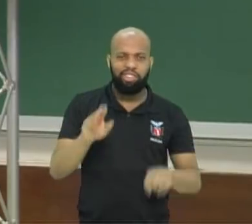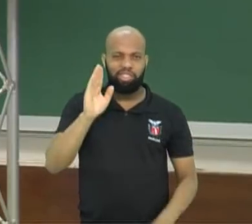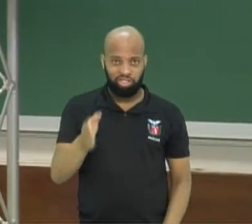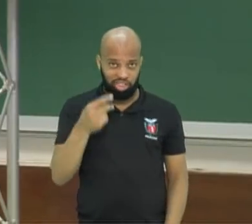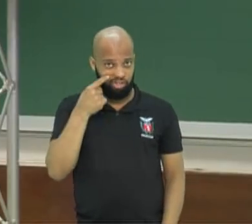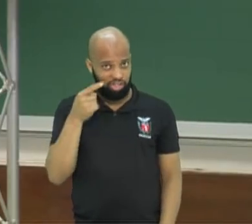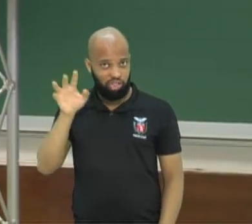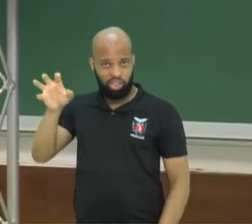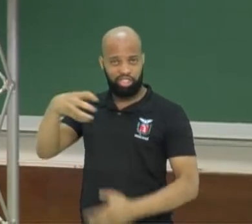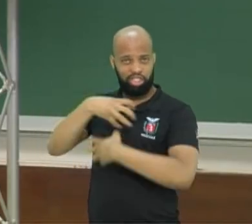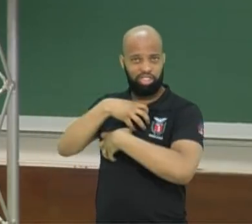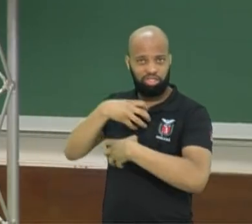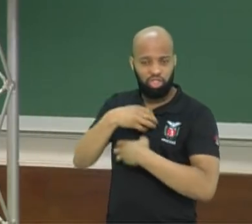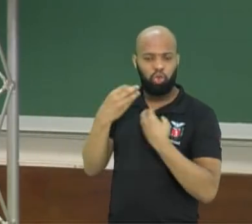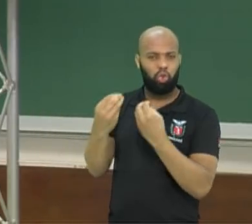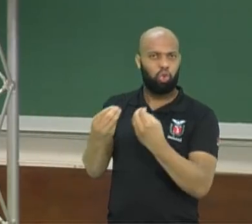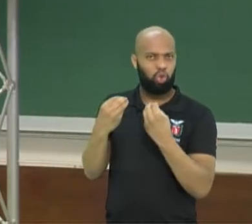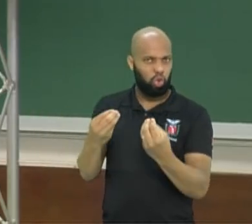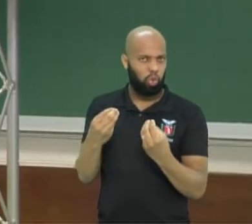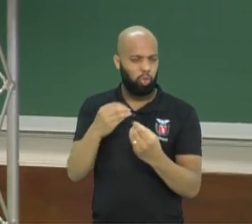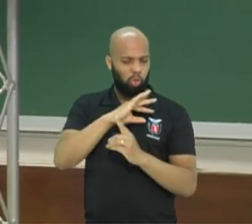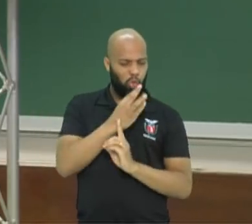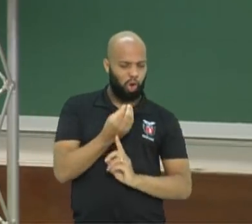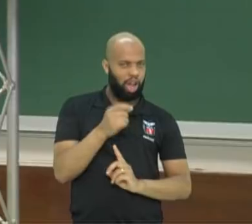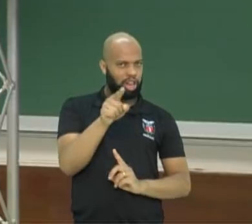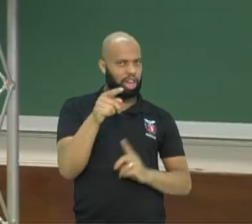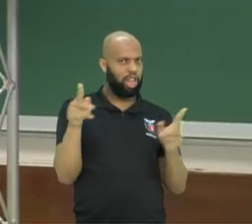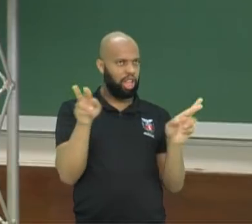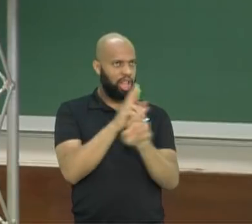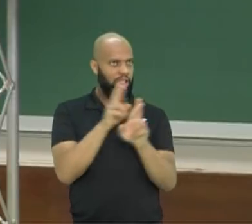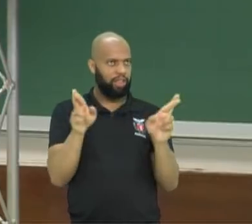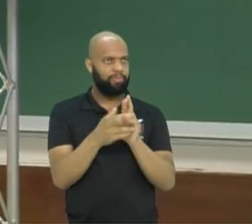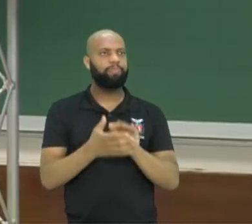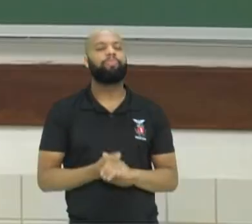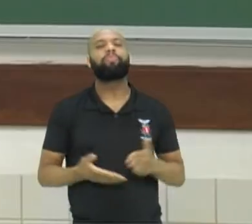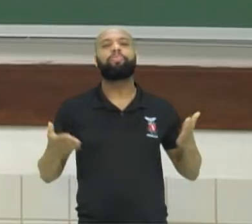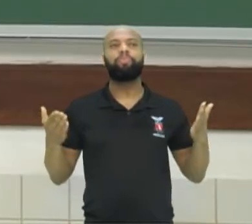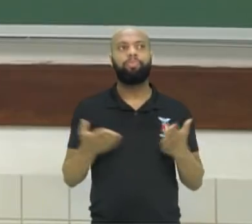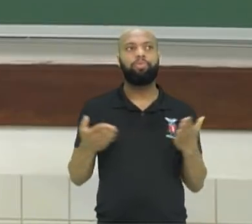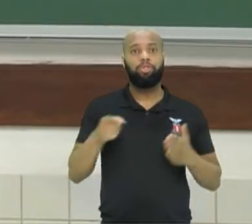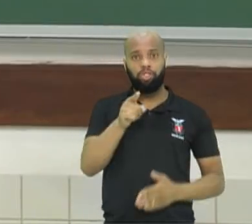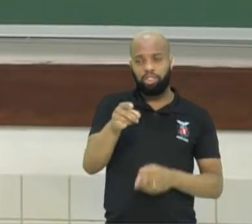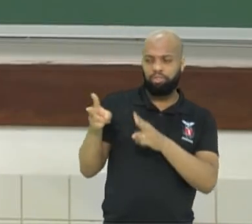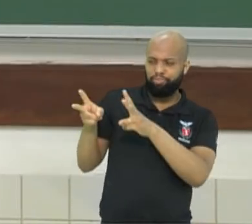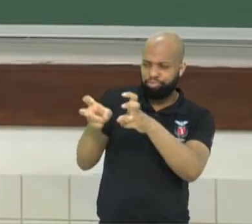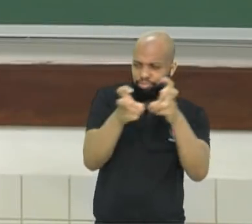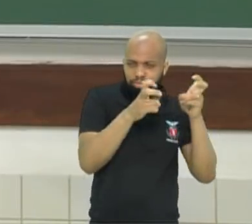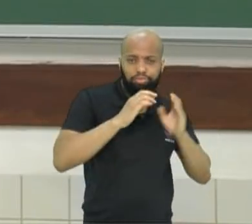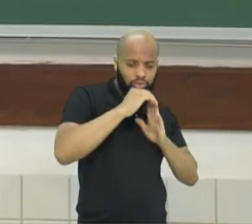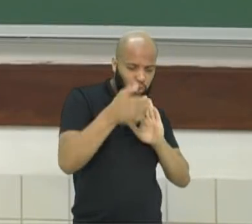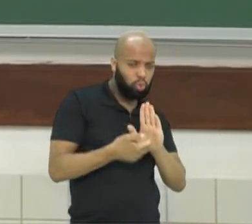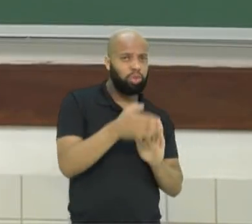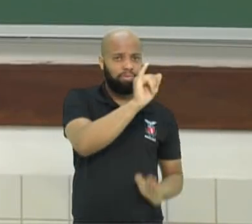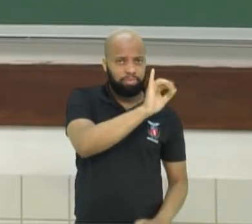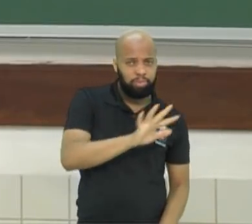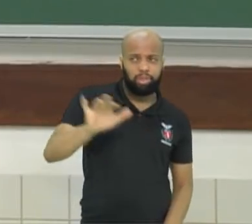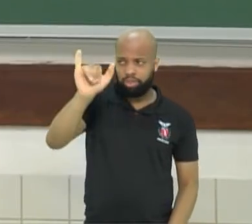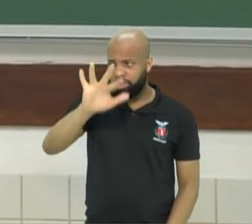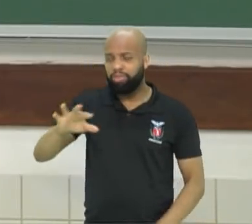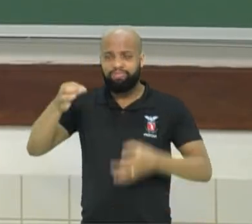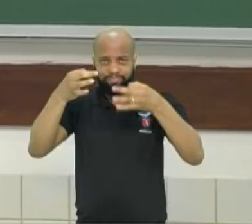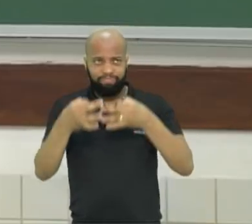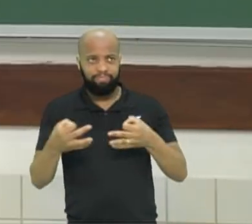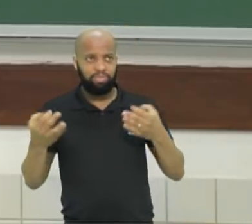ficam essas obras de arte, como que é? Me conta um pouquinho. E aí, observou bem as imagens? Tá tudo certo? Vamos